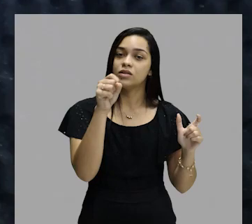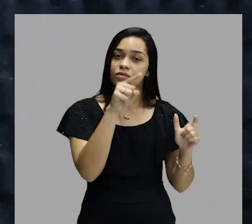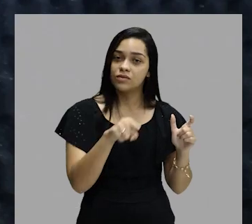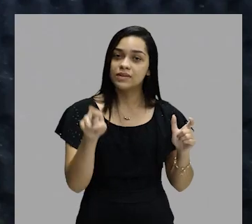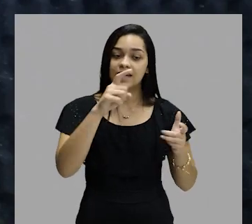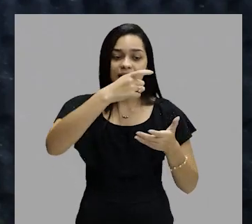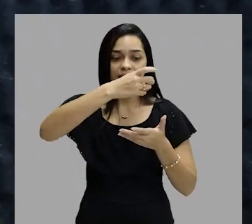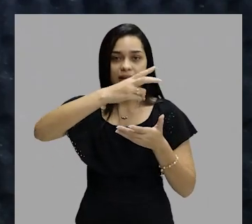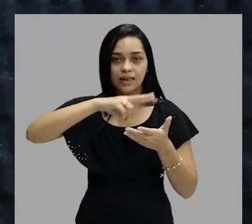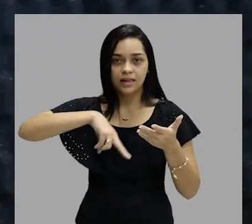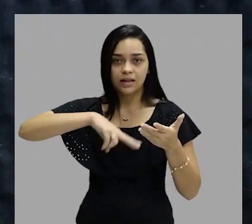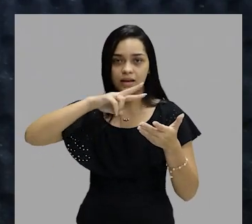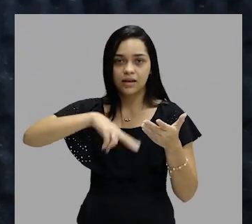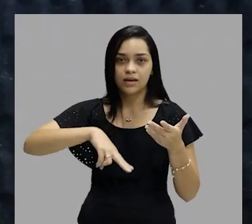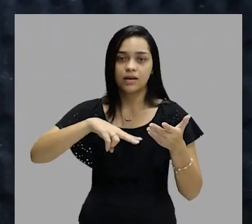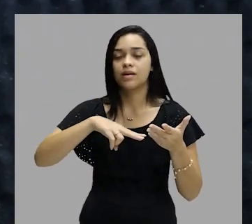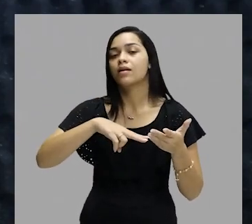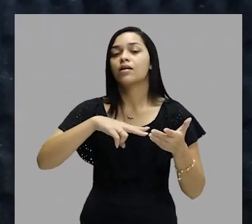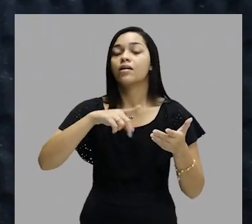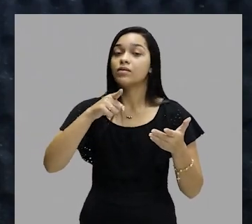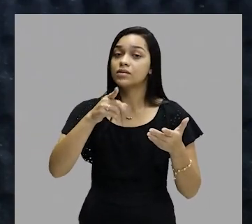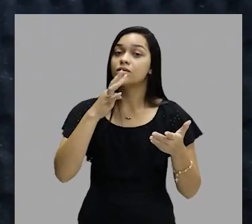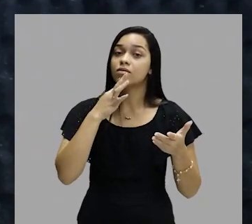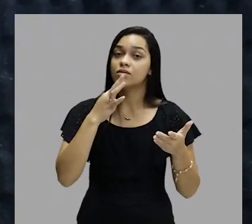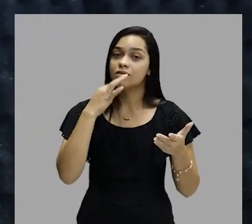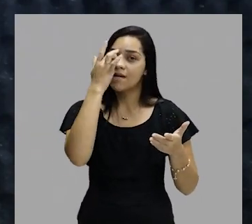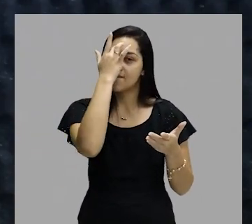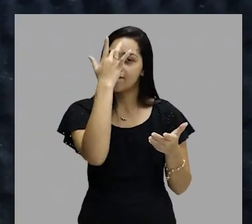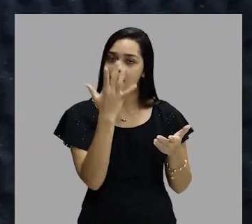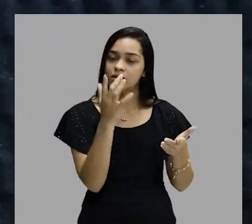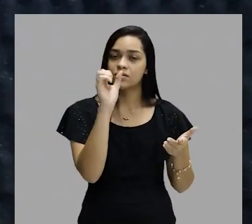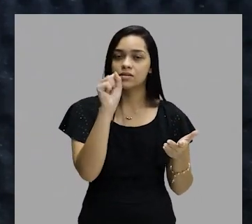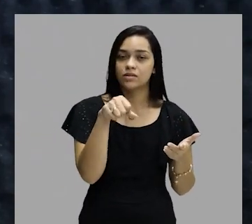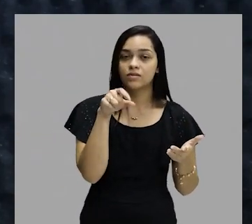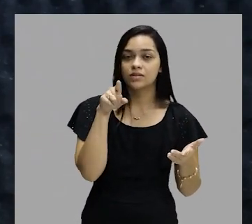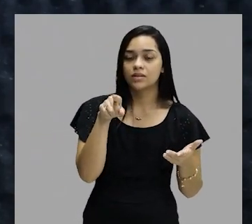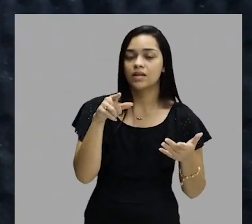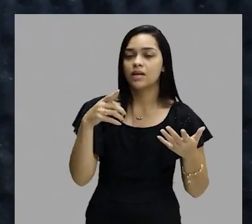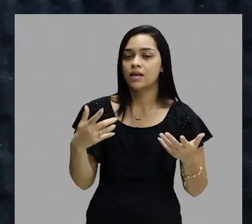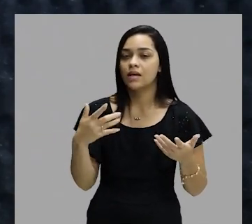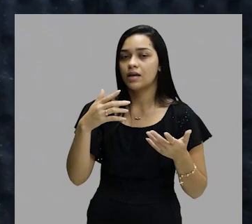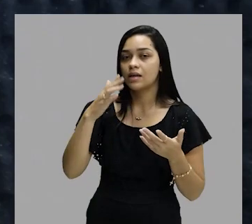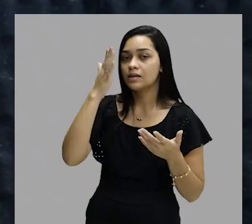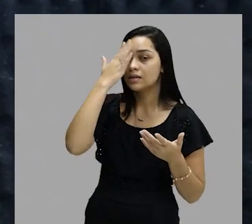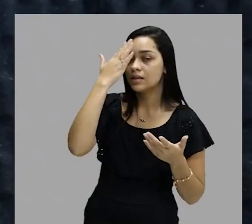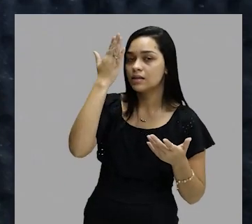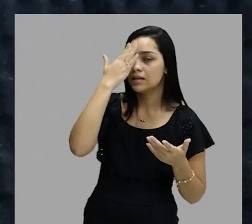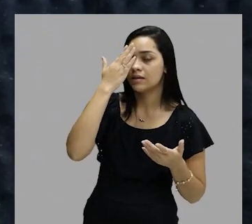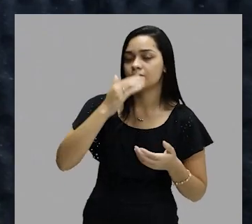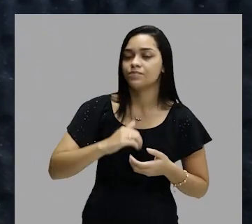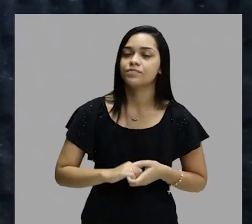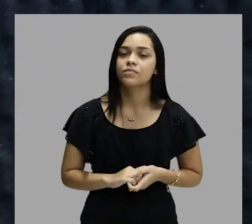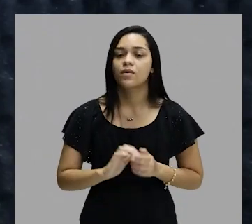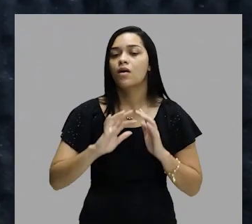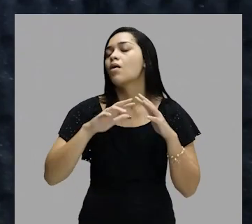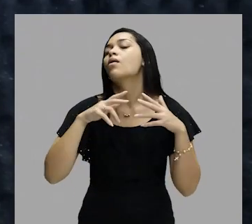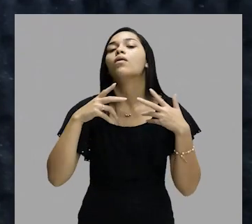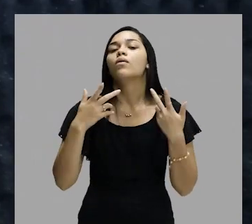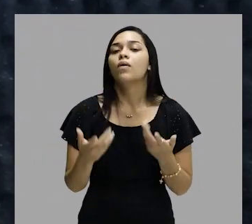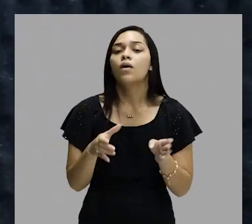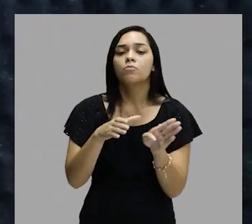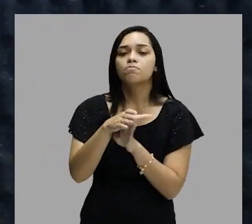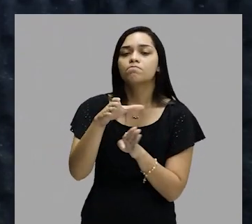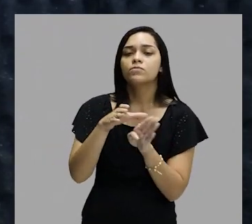ler o texto. Quanto mais palavras você conhece, mais fácil é para você interpretá-lo. Tá? Então, qual é a dica quando se